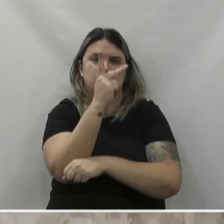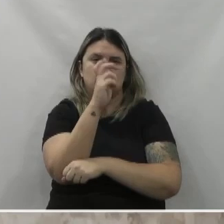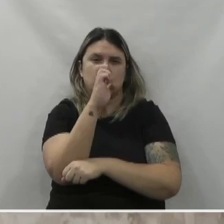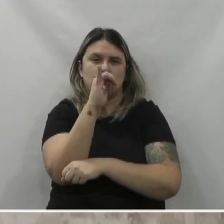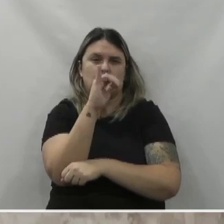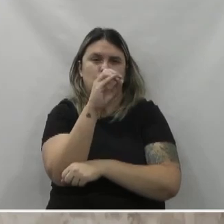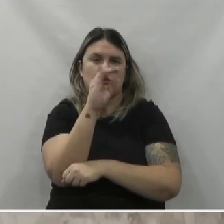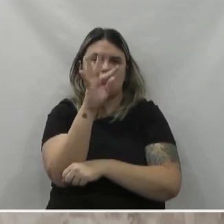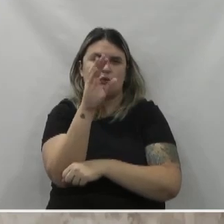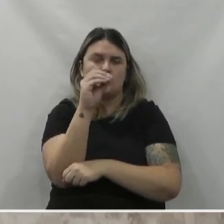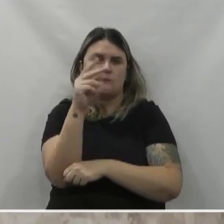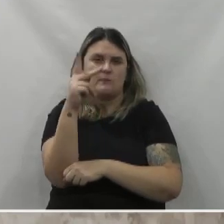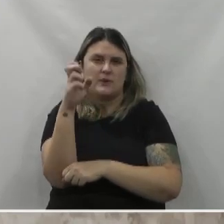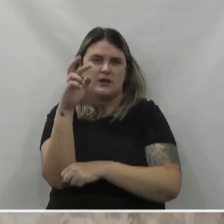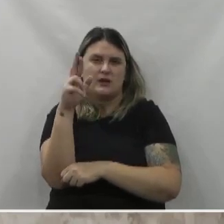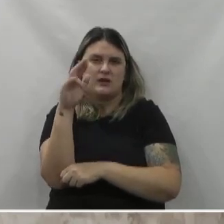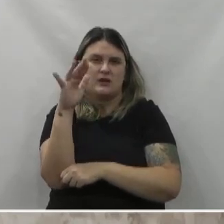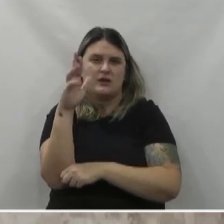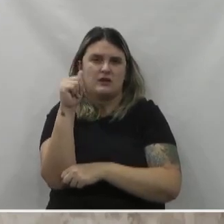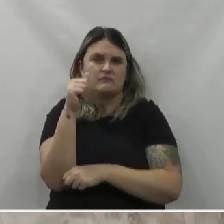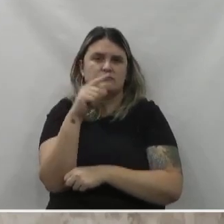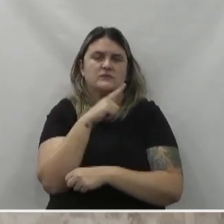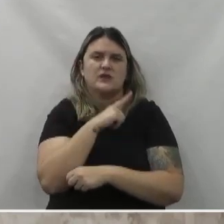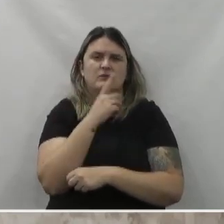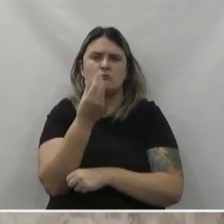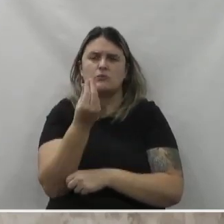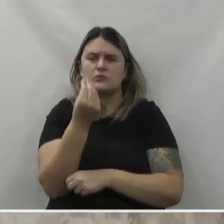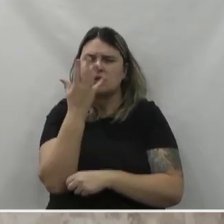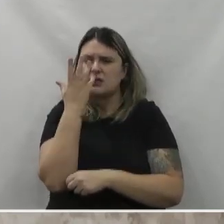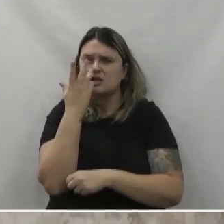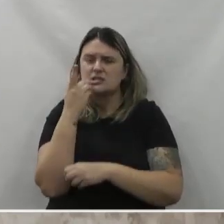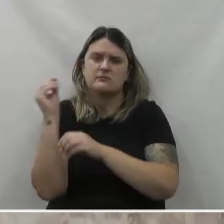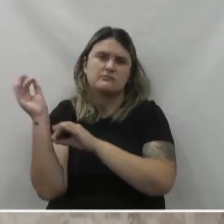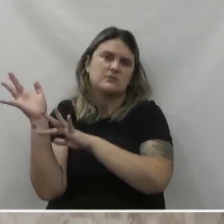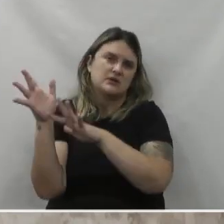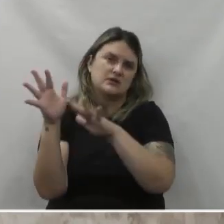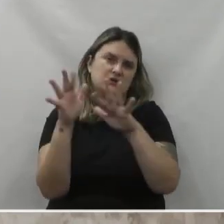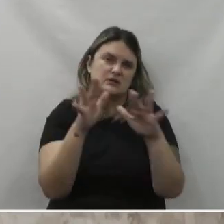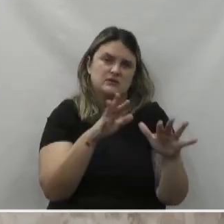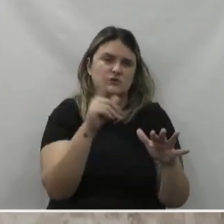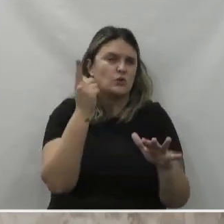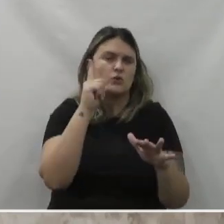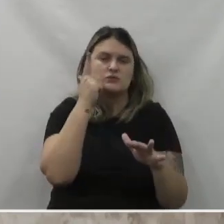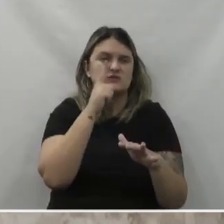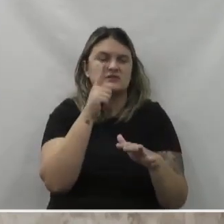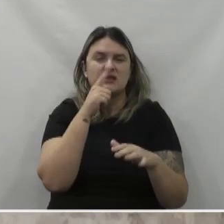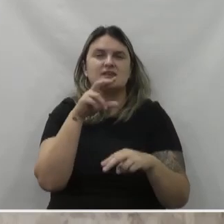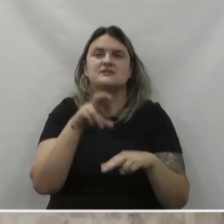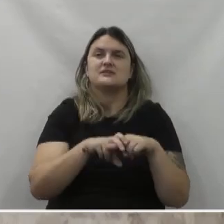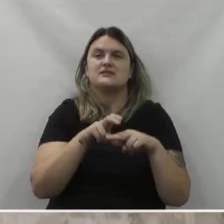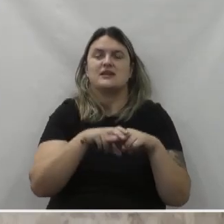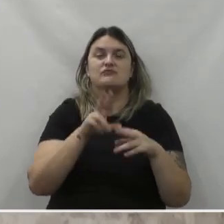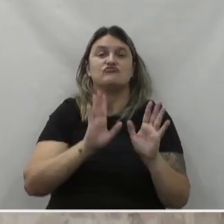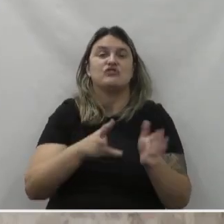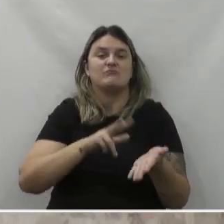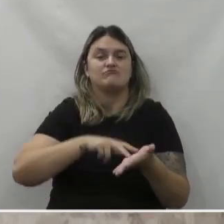a quantidade de criançada que pega e vai lá. A criançada não consegue ficar muito tempo sentada, né, assistindo o jogo. Eles já levam a bola